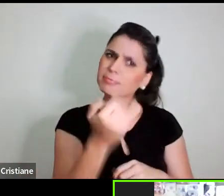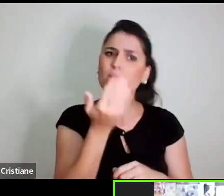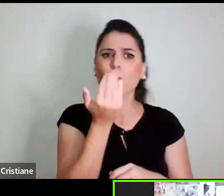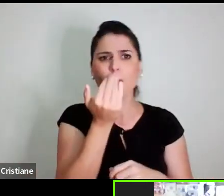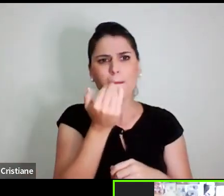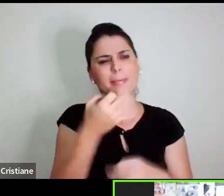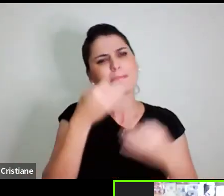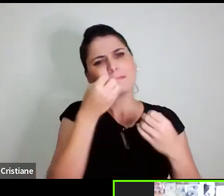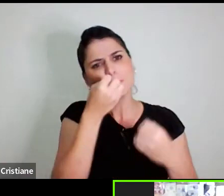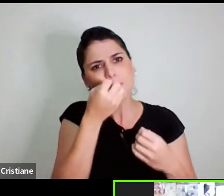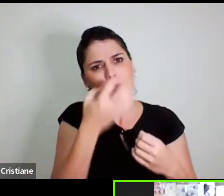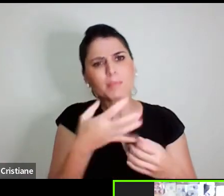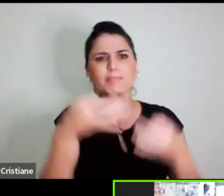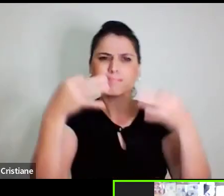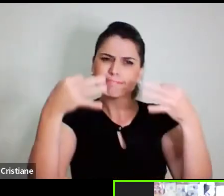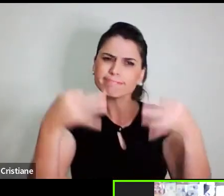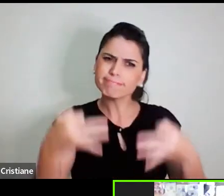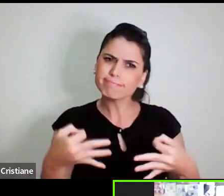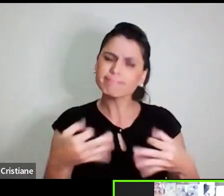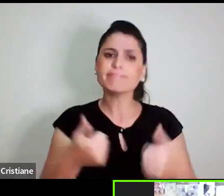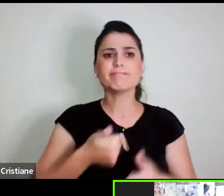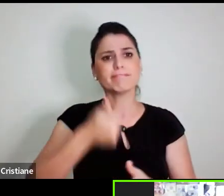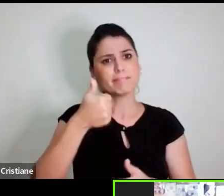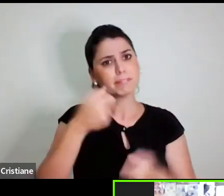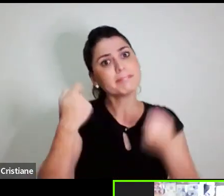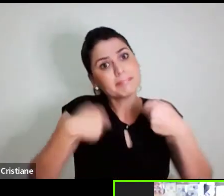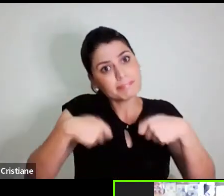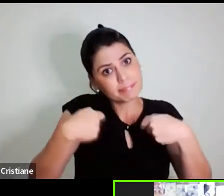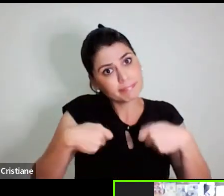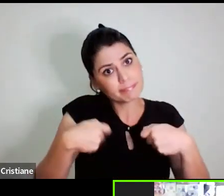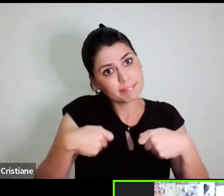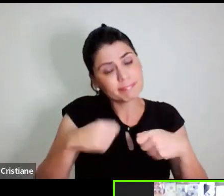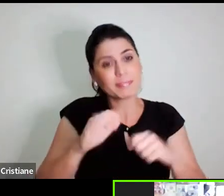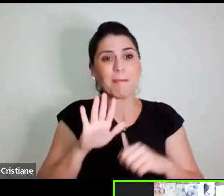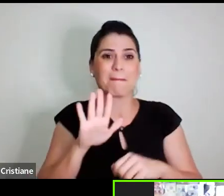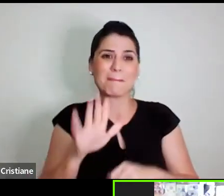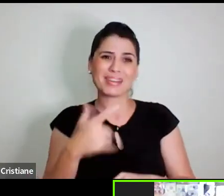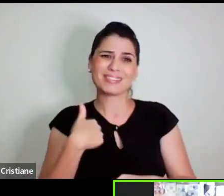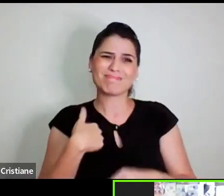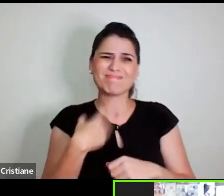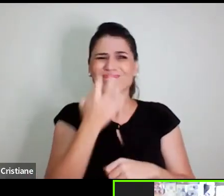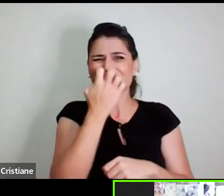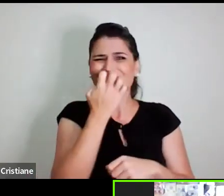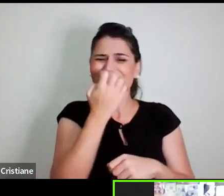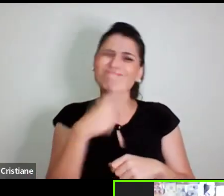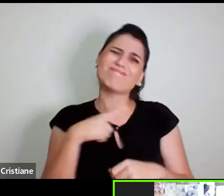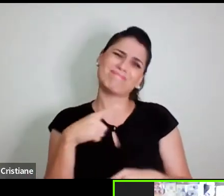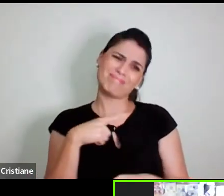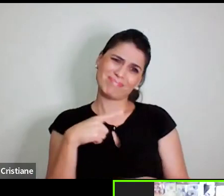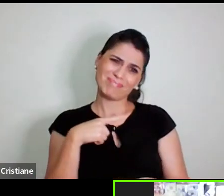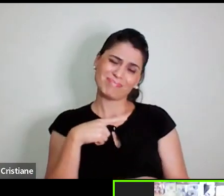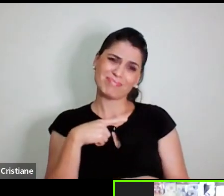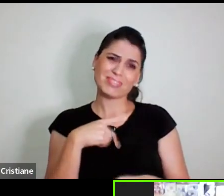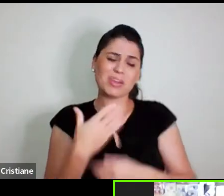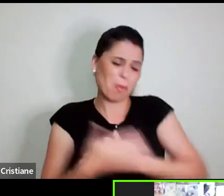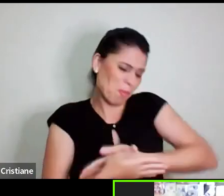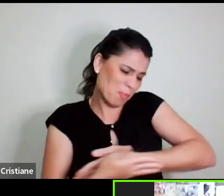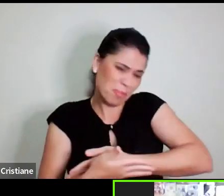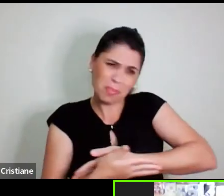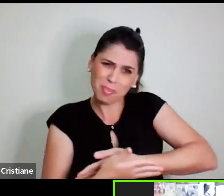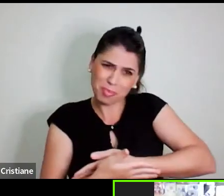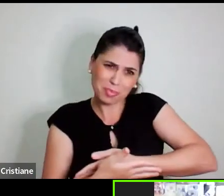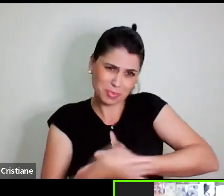E aí, durante esse período que a alergia se agravou, eu tive um bebê, aí amamentei ele por